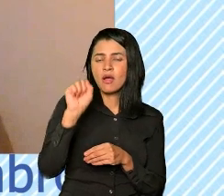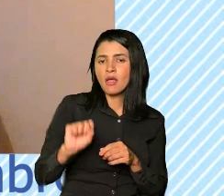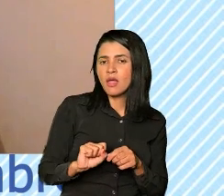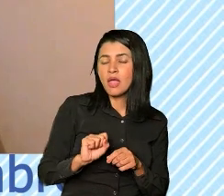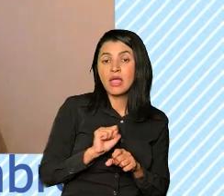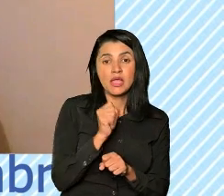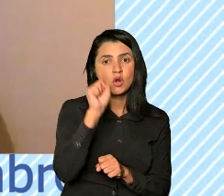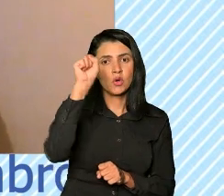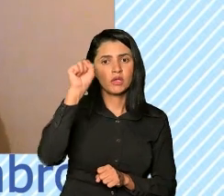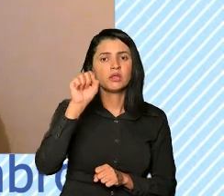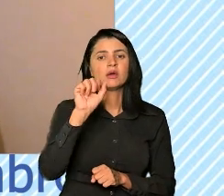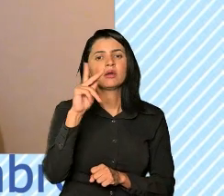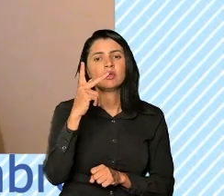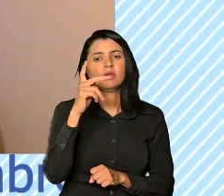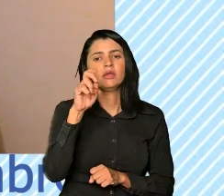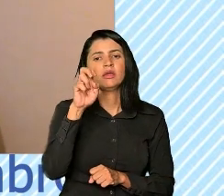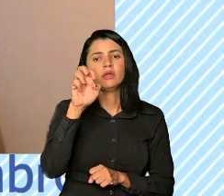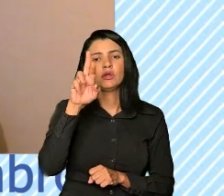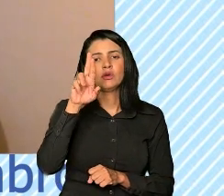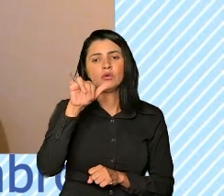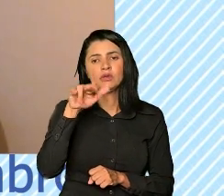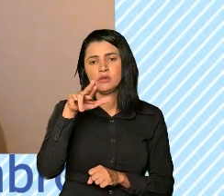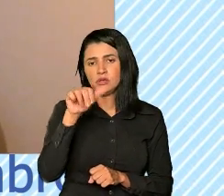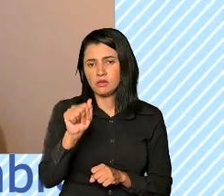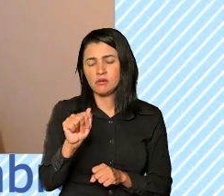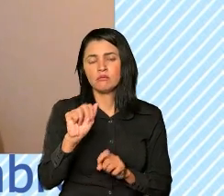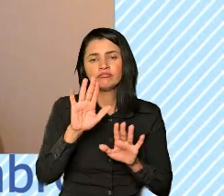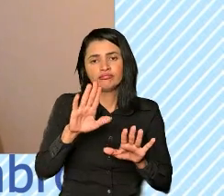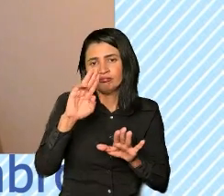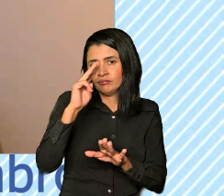memórias se